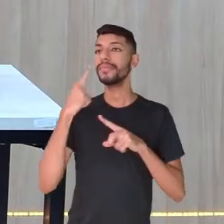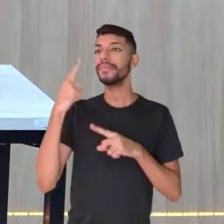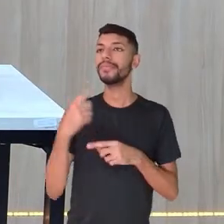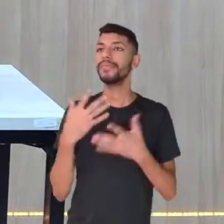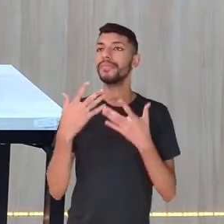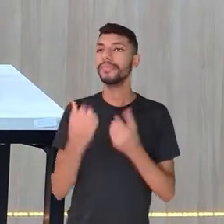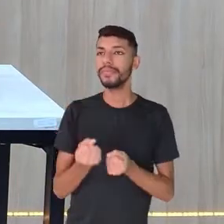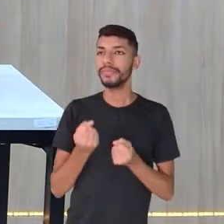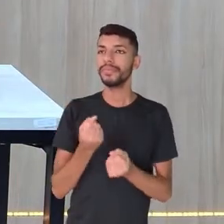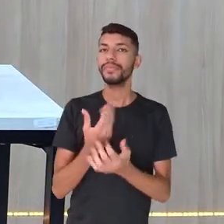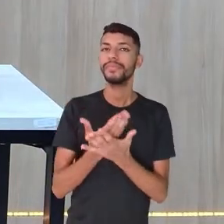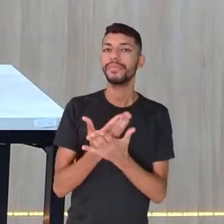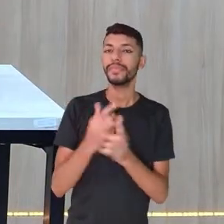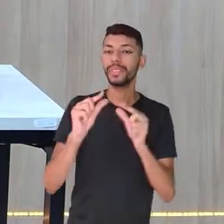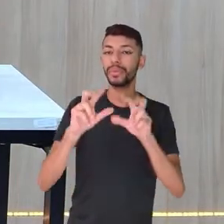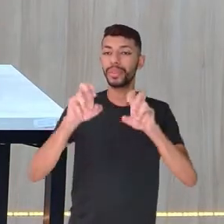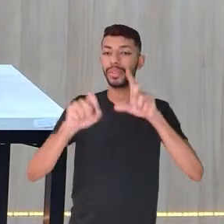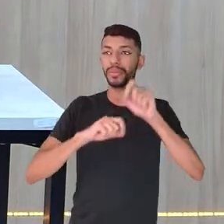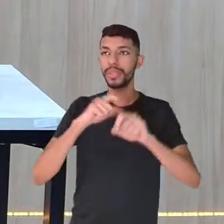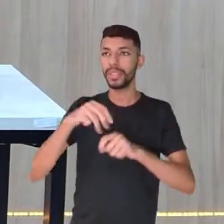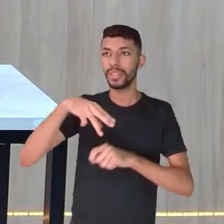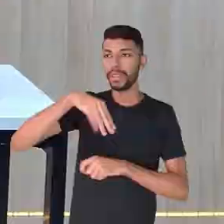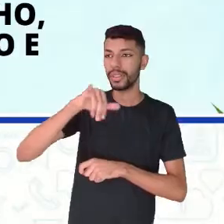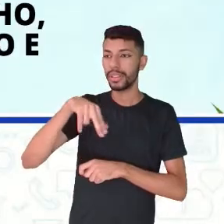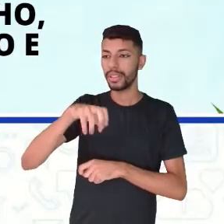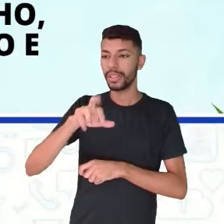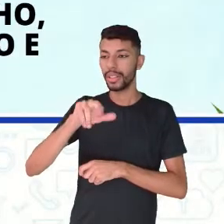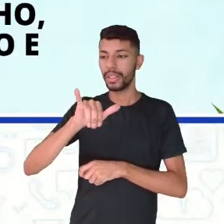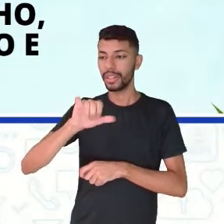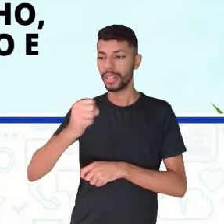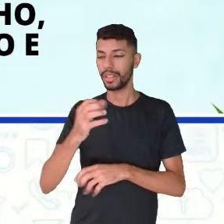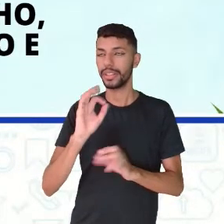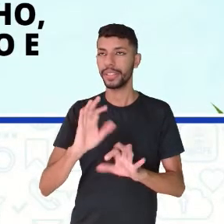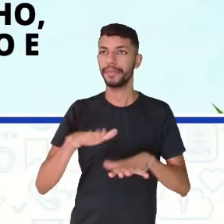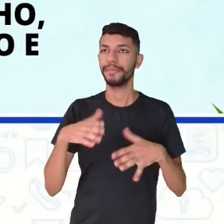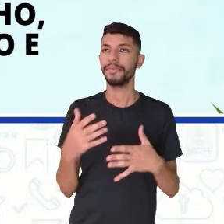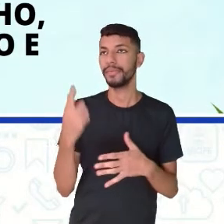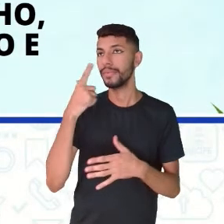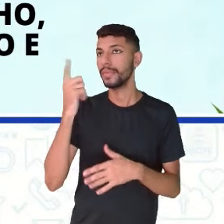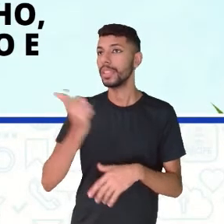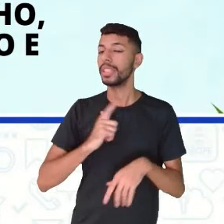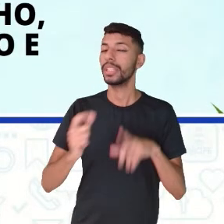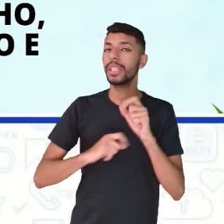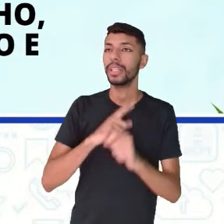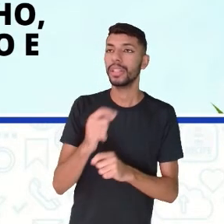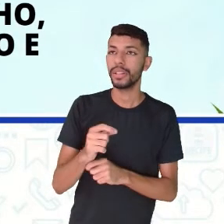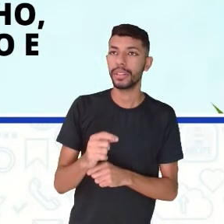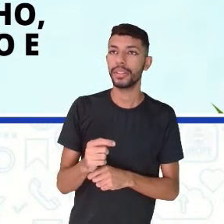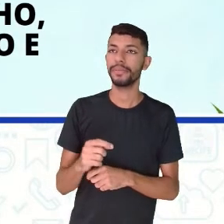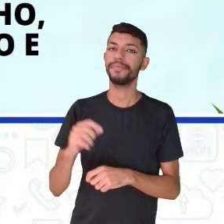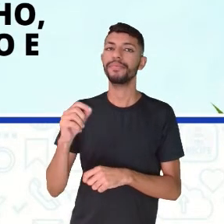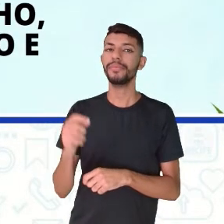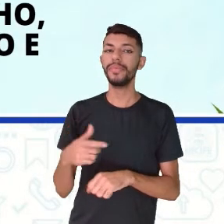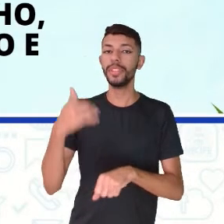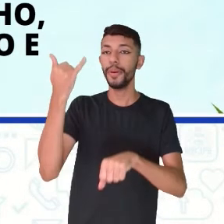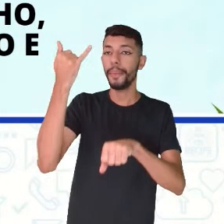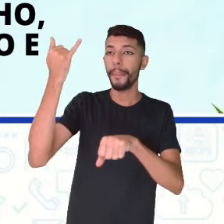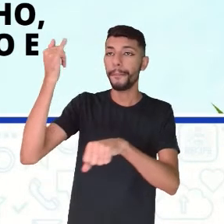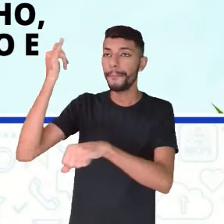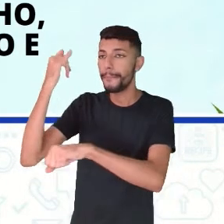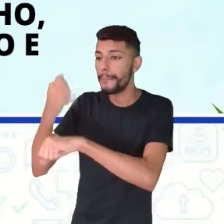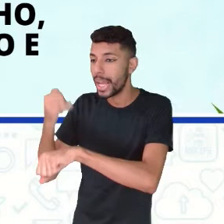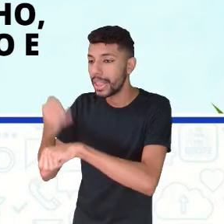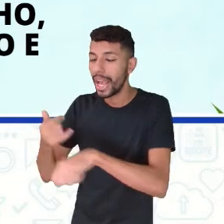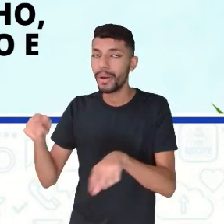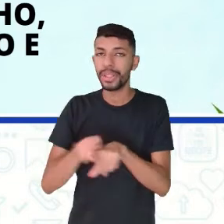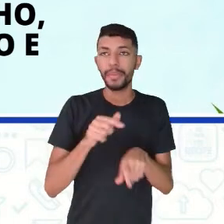falar um pouquinho ainda sobre os minerais. Existem dois grupos de minerais. Os minerais metálicos e os minerais não metálicos.